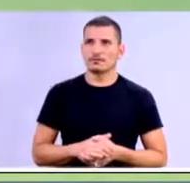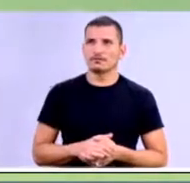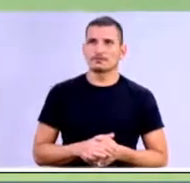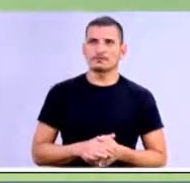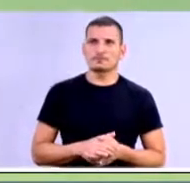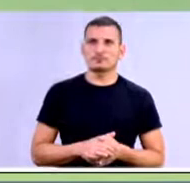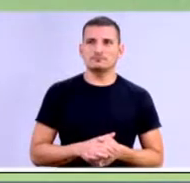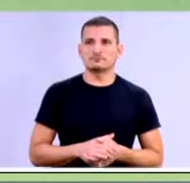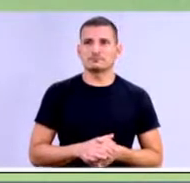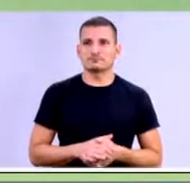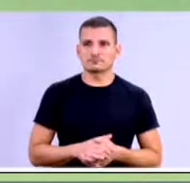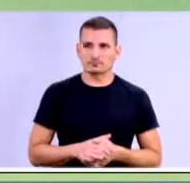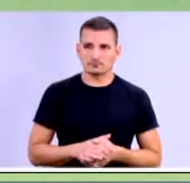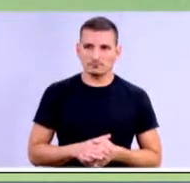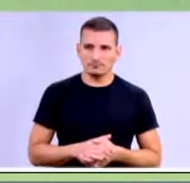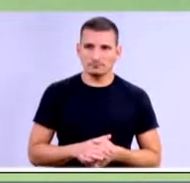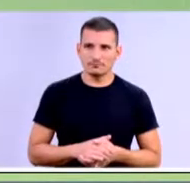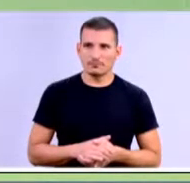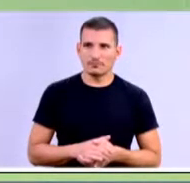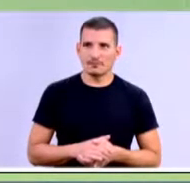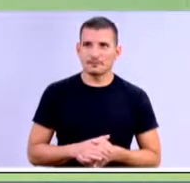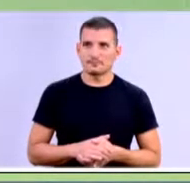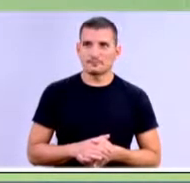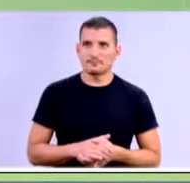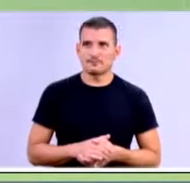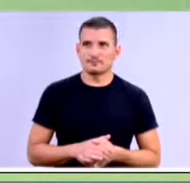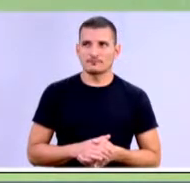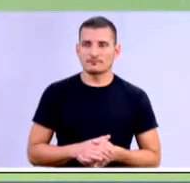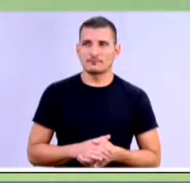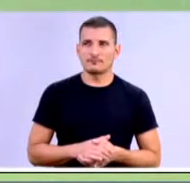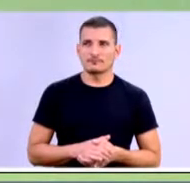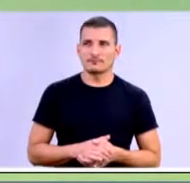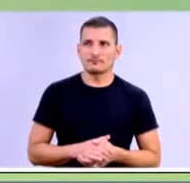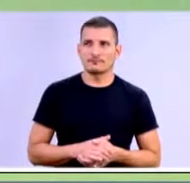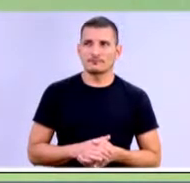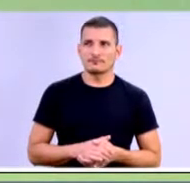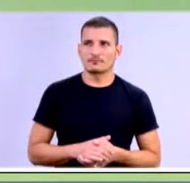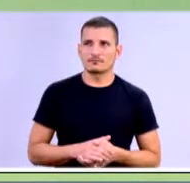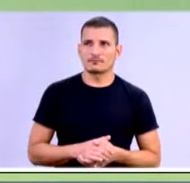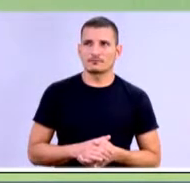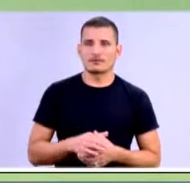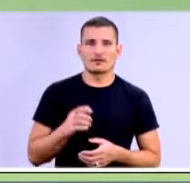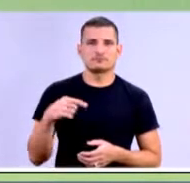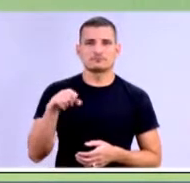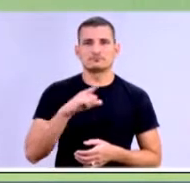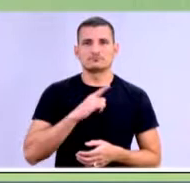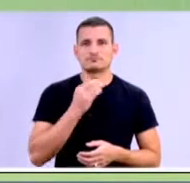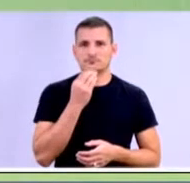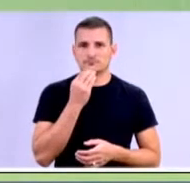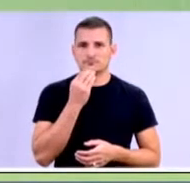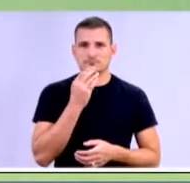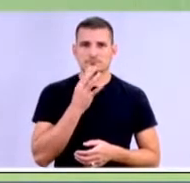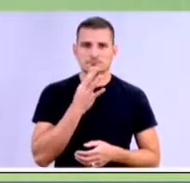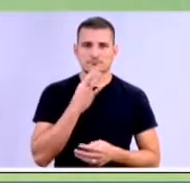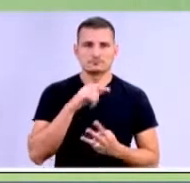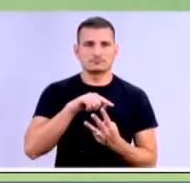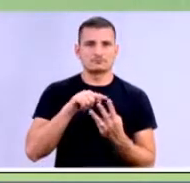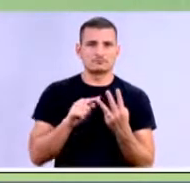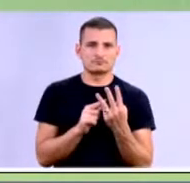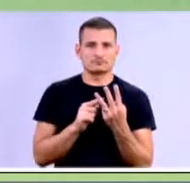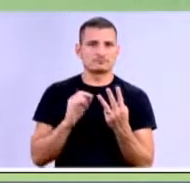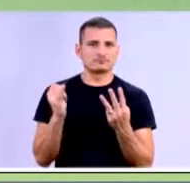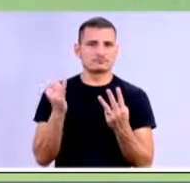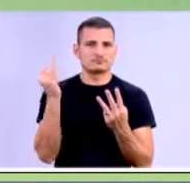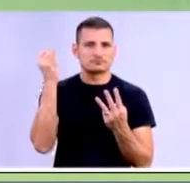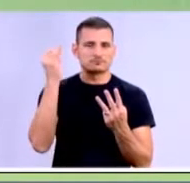você teve a oportunidade de conhecer 3 princípios